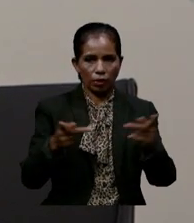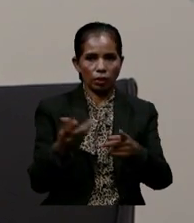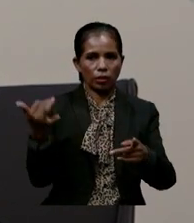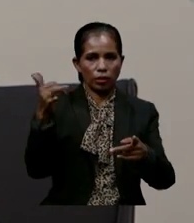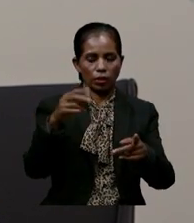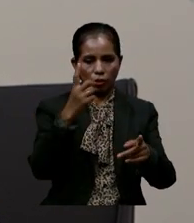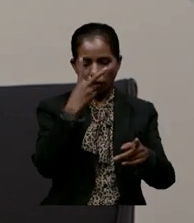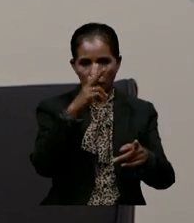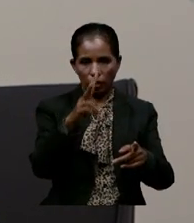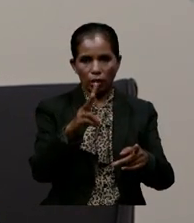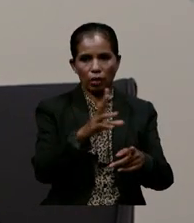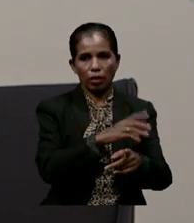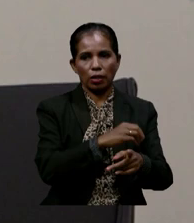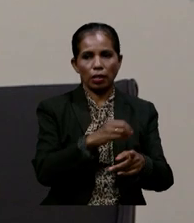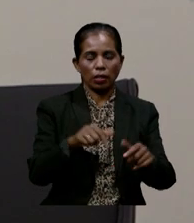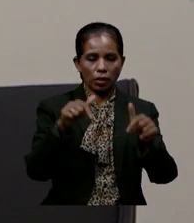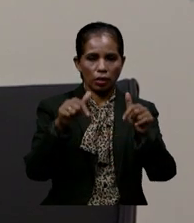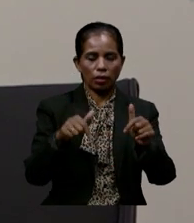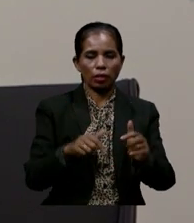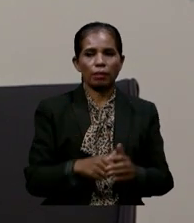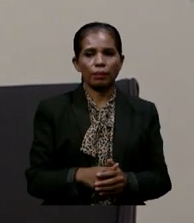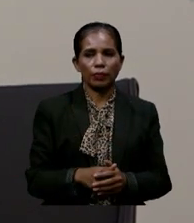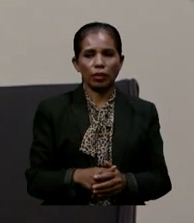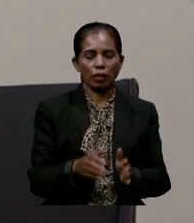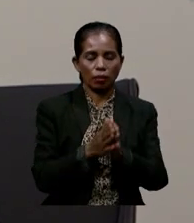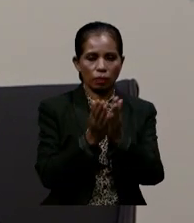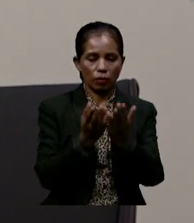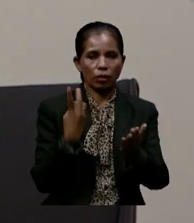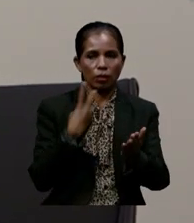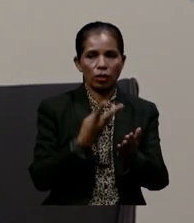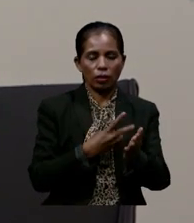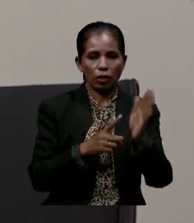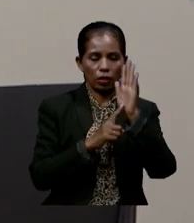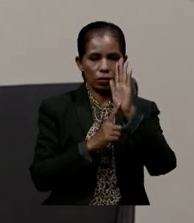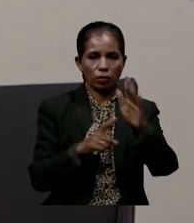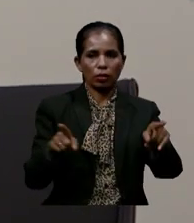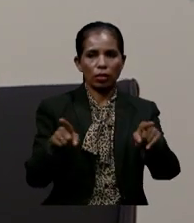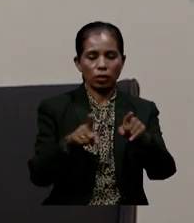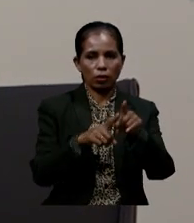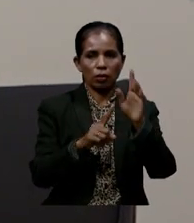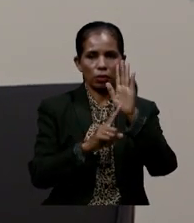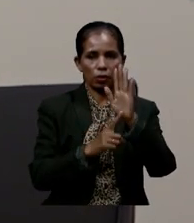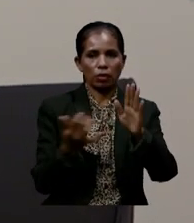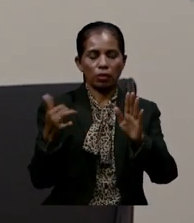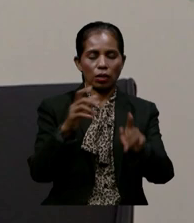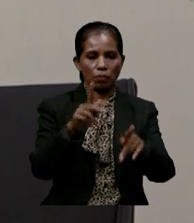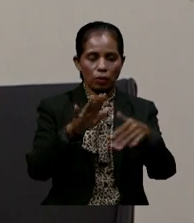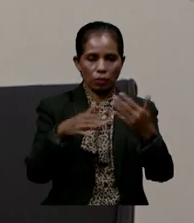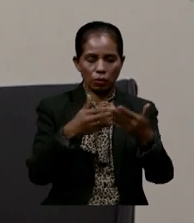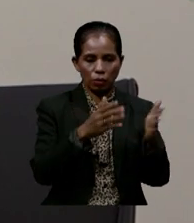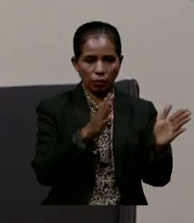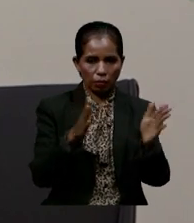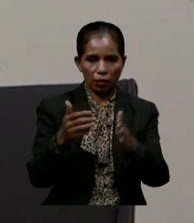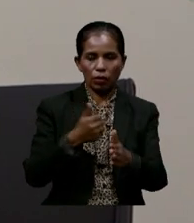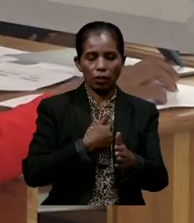a tua área, e a bibliografia, né, que foi sair nessa referência para o candidato Siramos preparar,